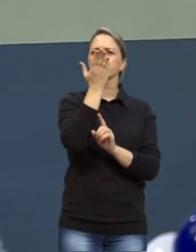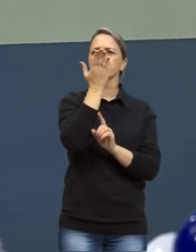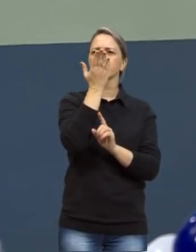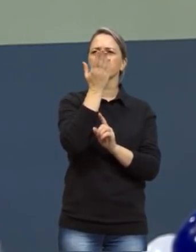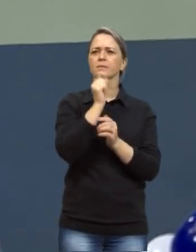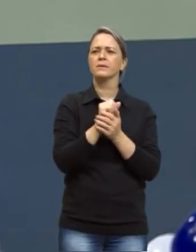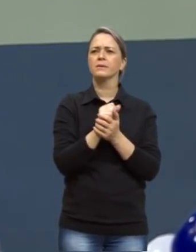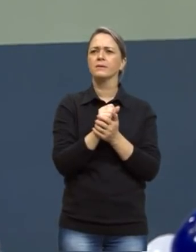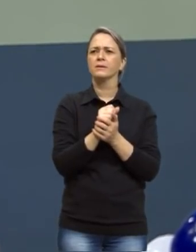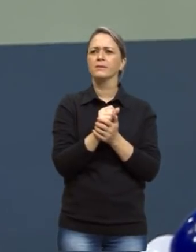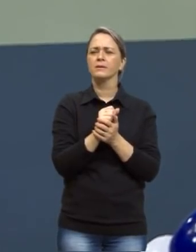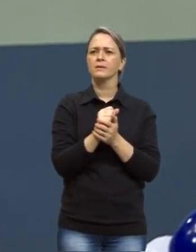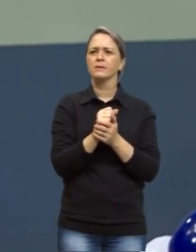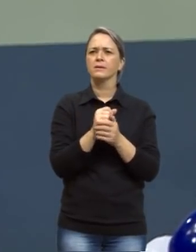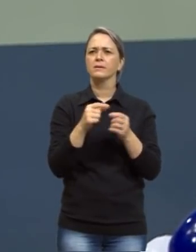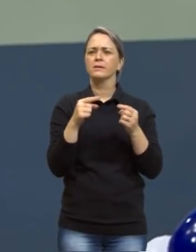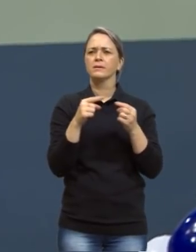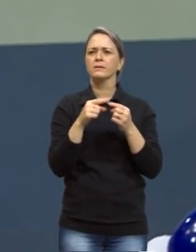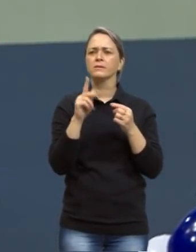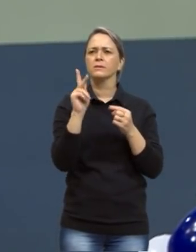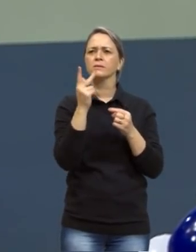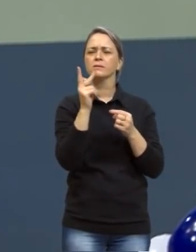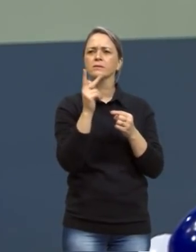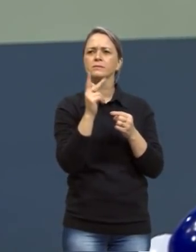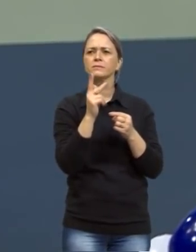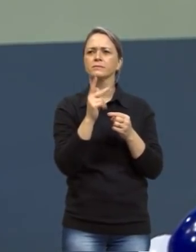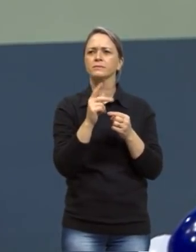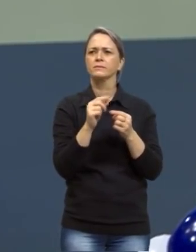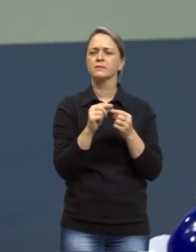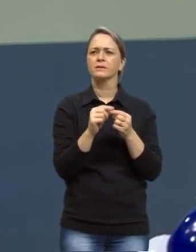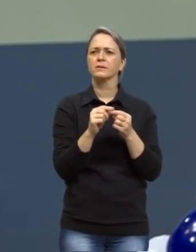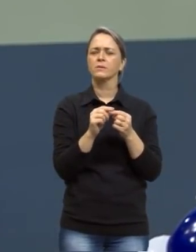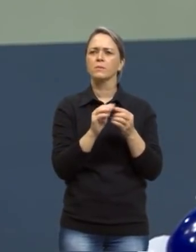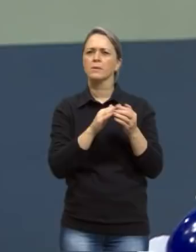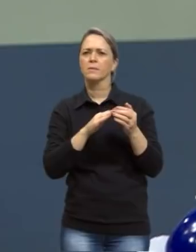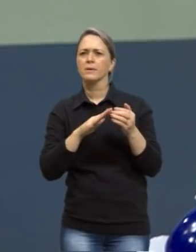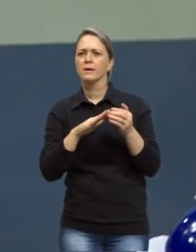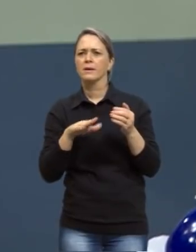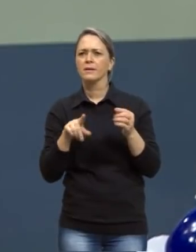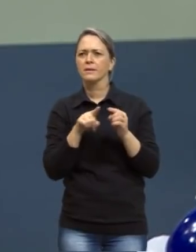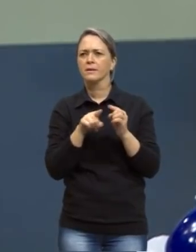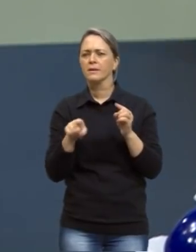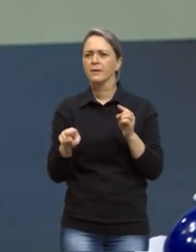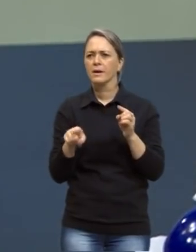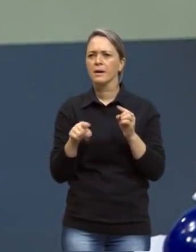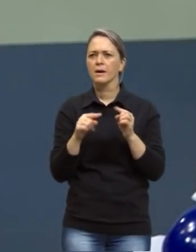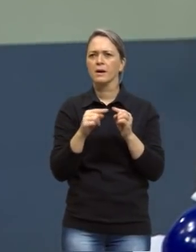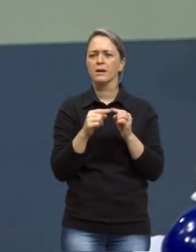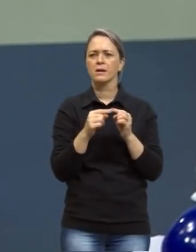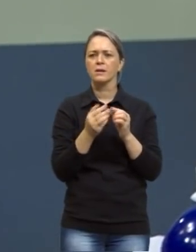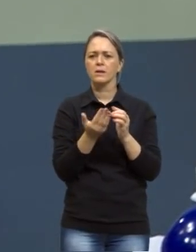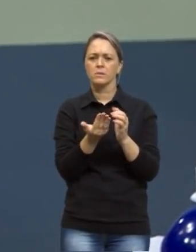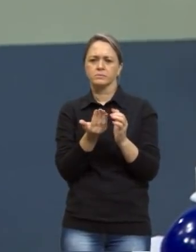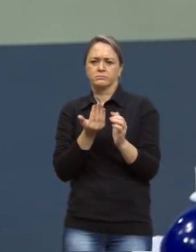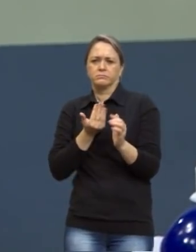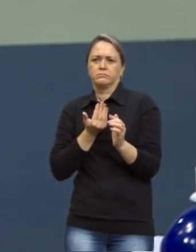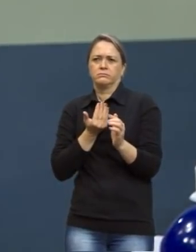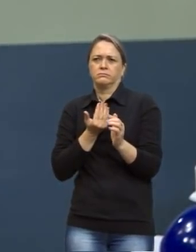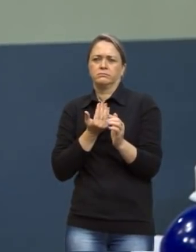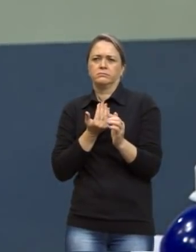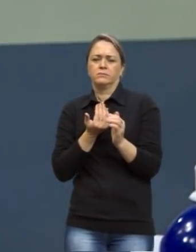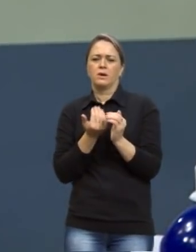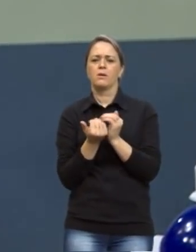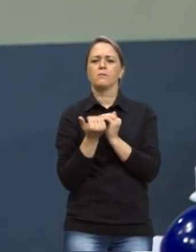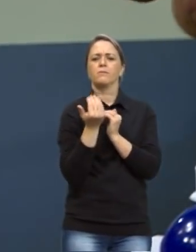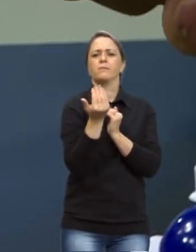uma ligação com hidrogênio para cima uma para lateral um está para trás e